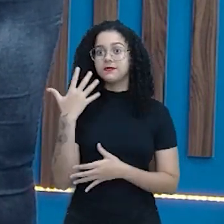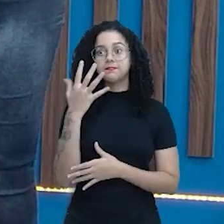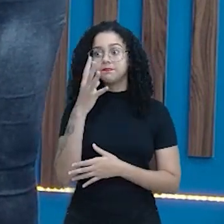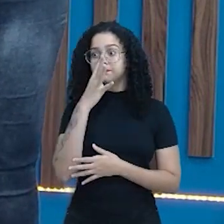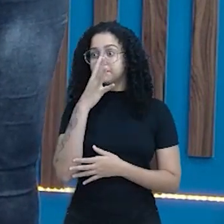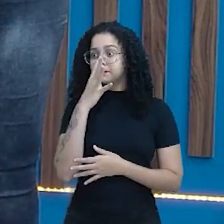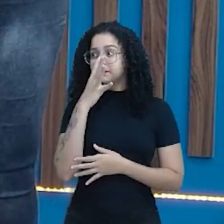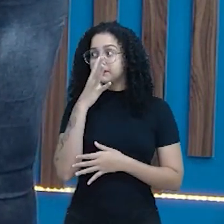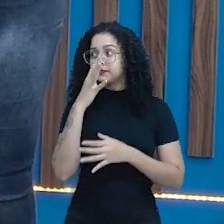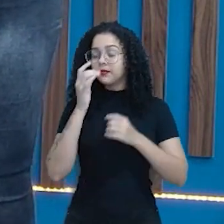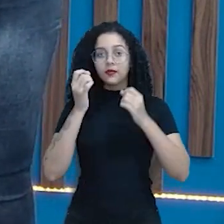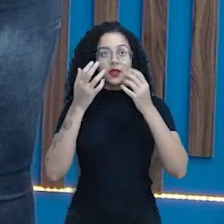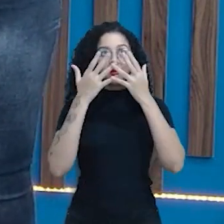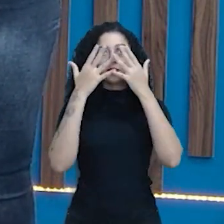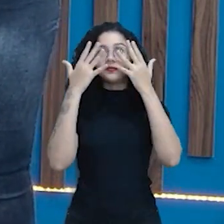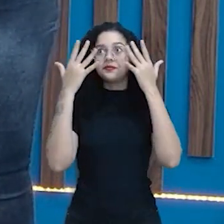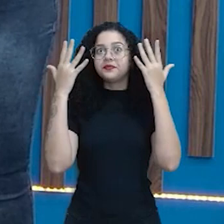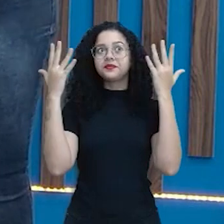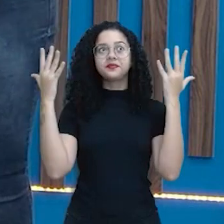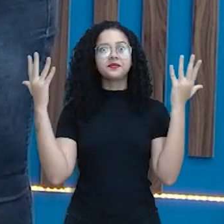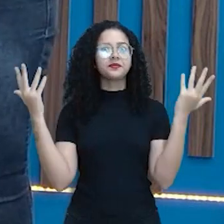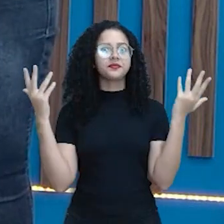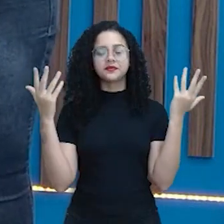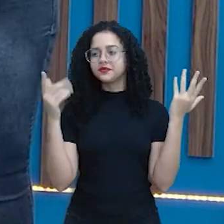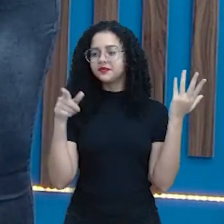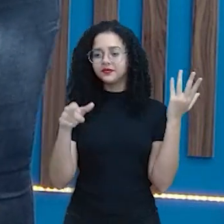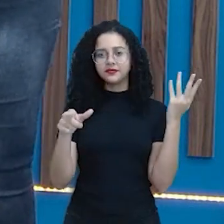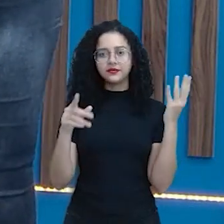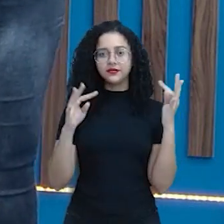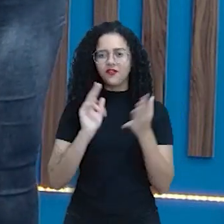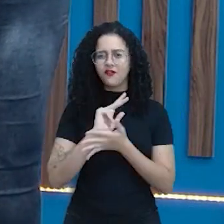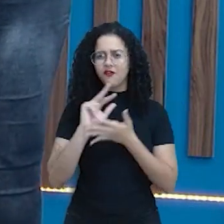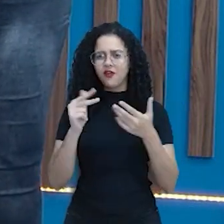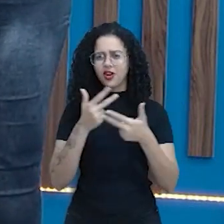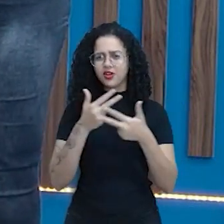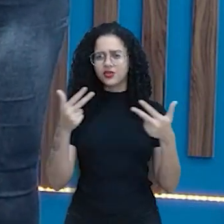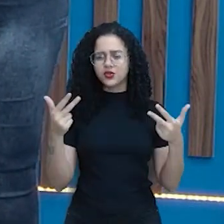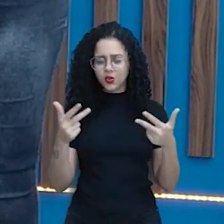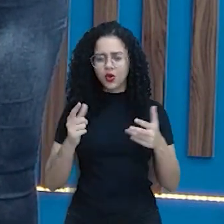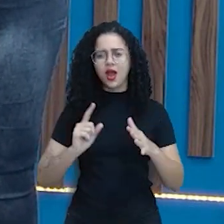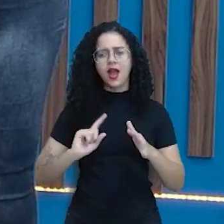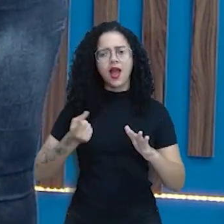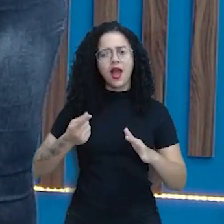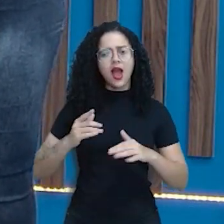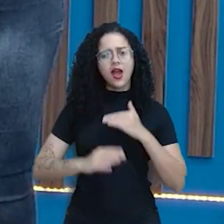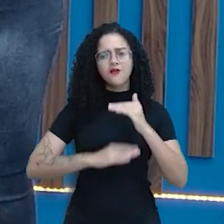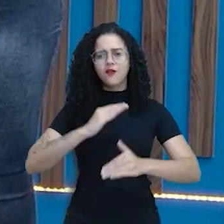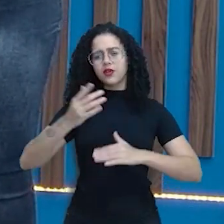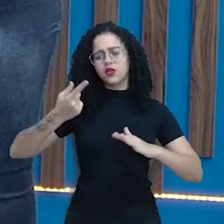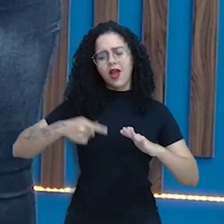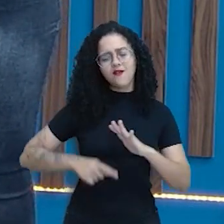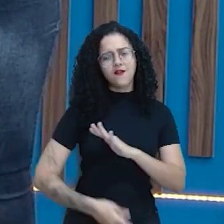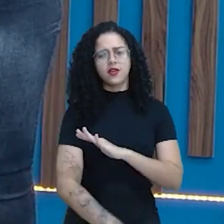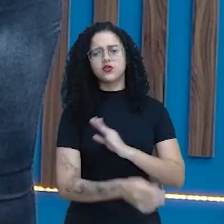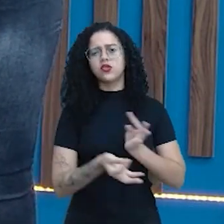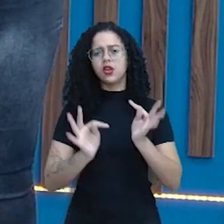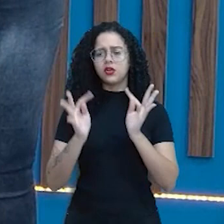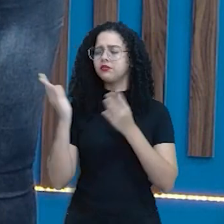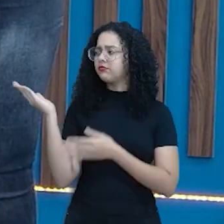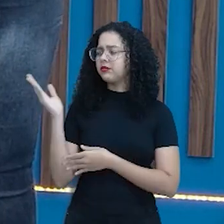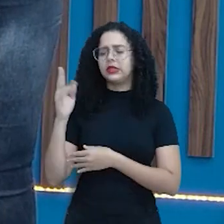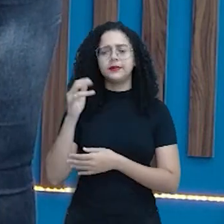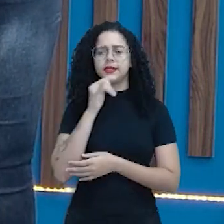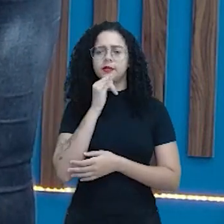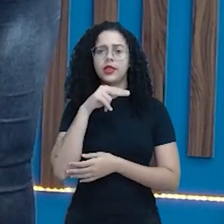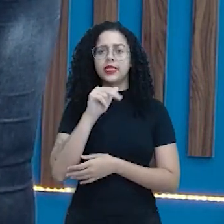gente fica com olhos brilhando assim para várias coisas, vários avanços de tecnologia, o Now, por exemplo, mas a gente vai